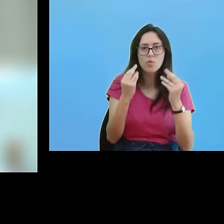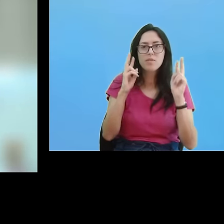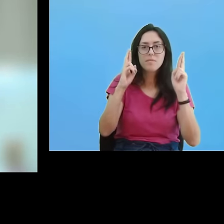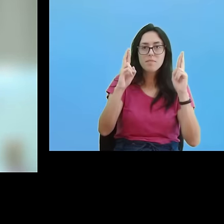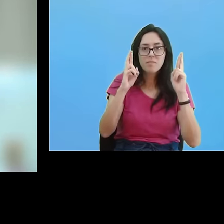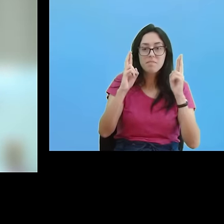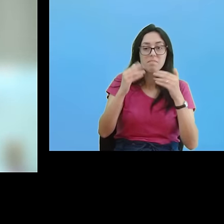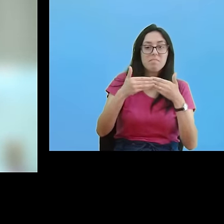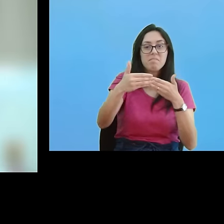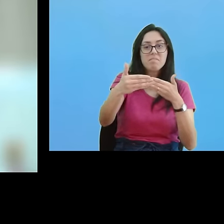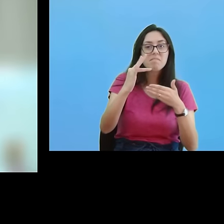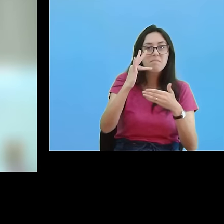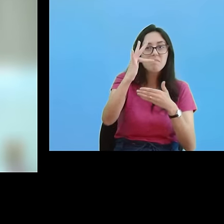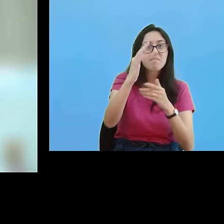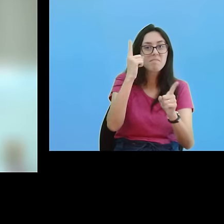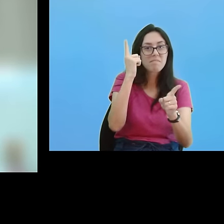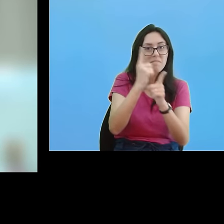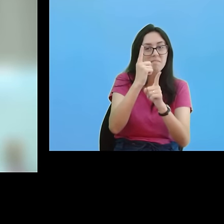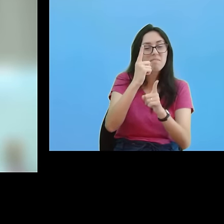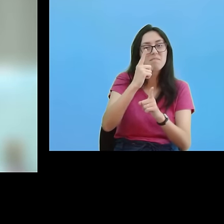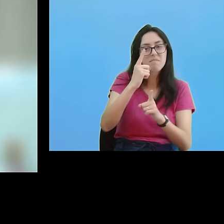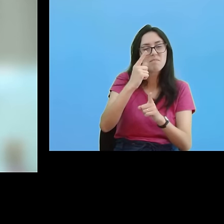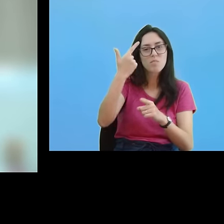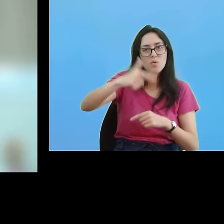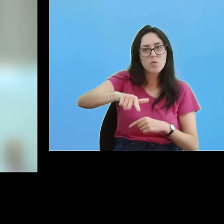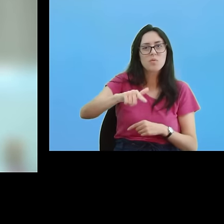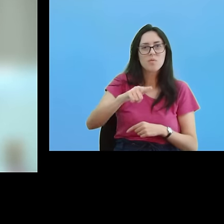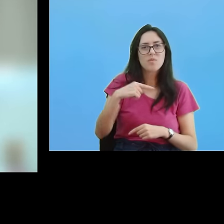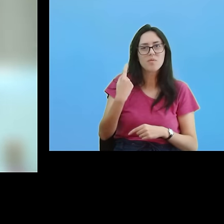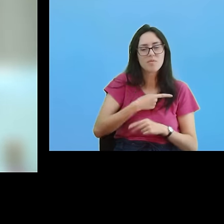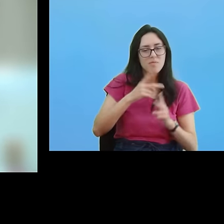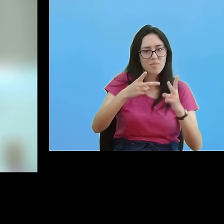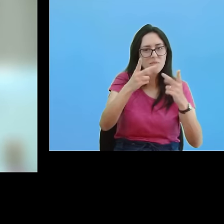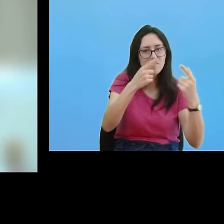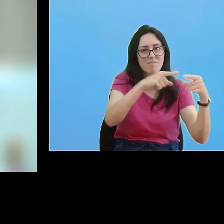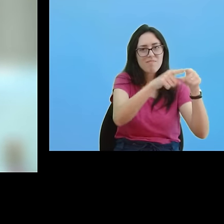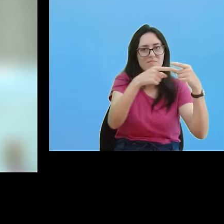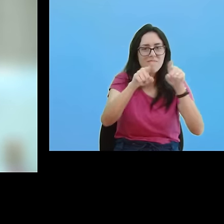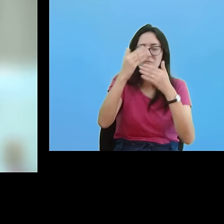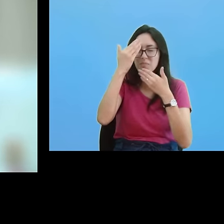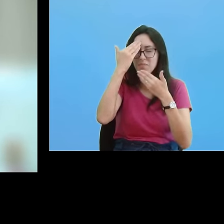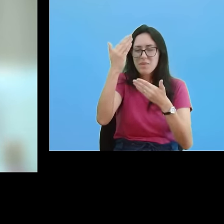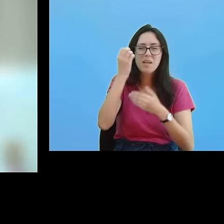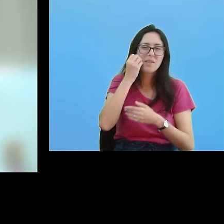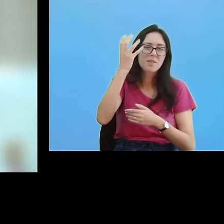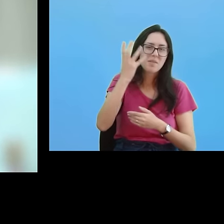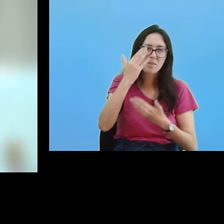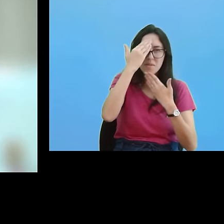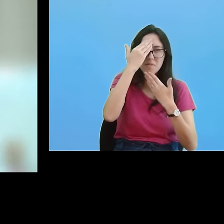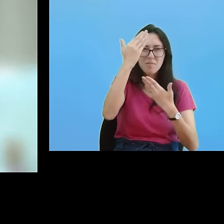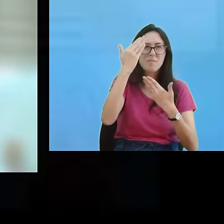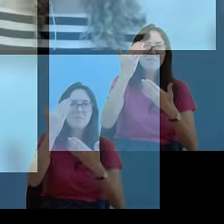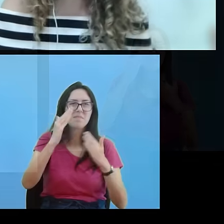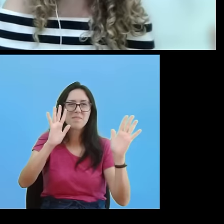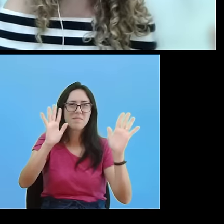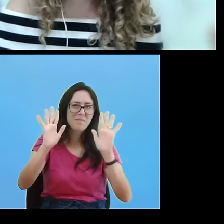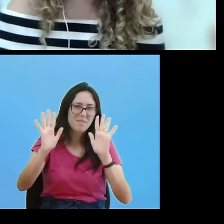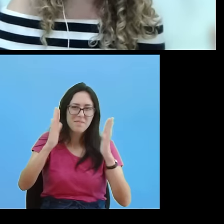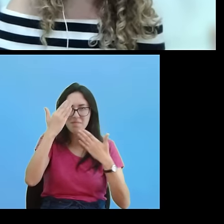que em breve a gente vai se ver, né? E vamos seguindo aí com as parcerias. Obrigada por tudo, Sueli. Obrigada, pessoal.